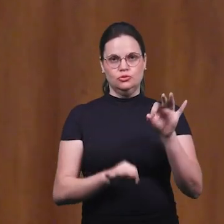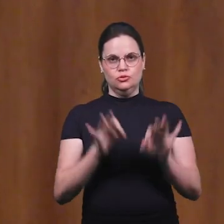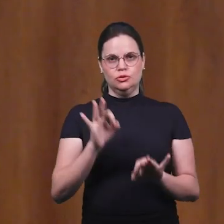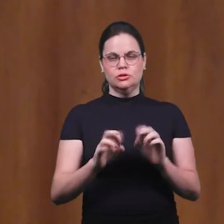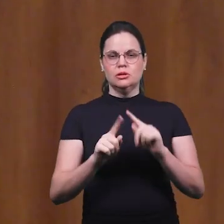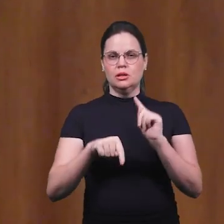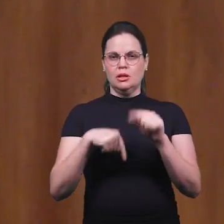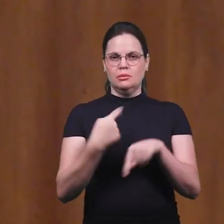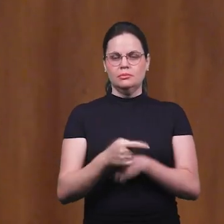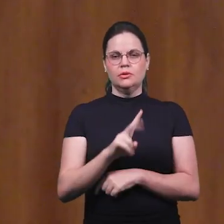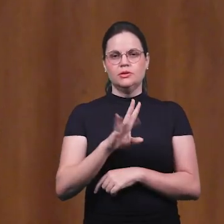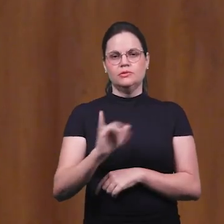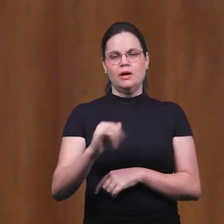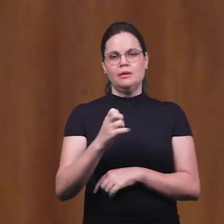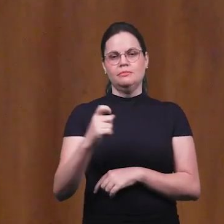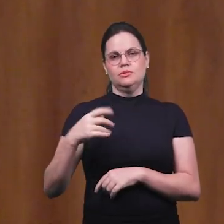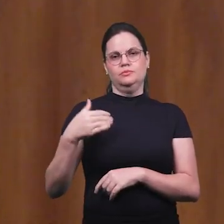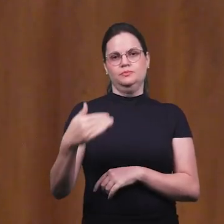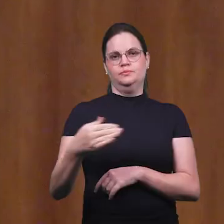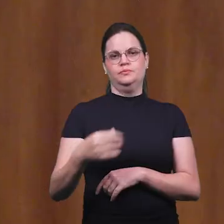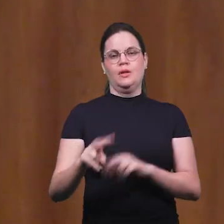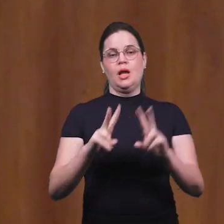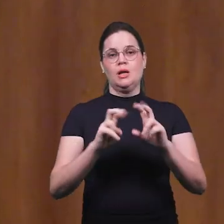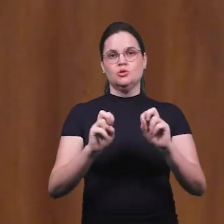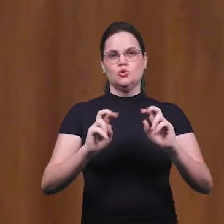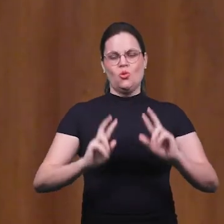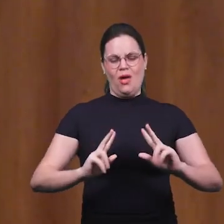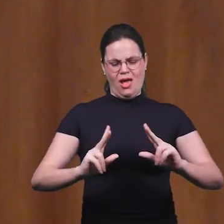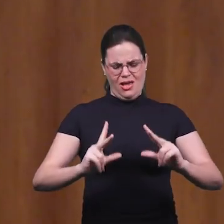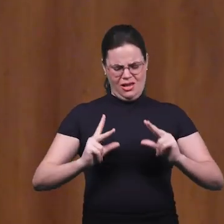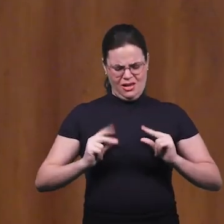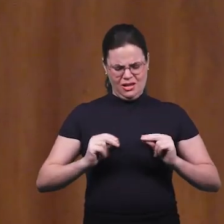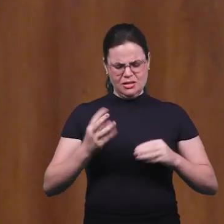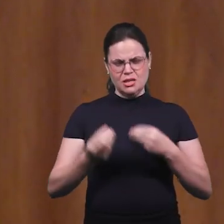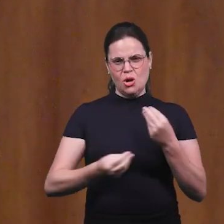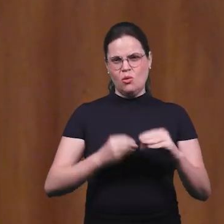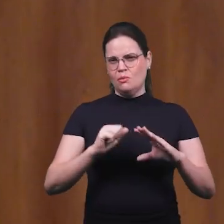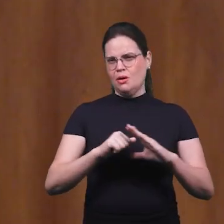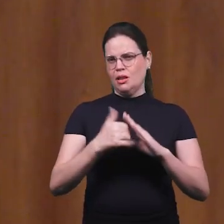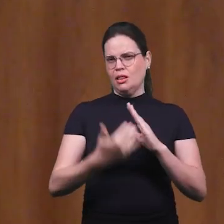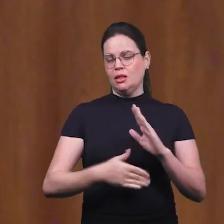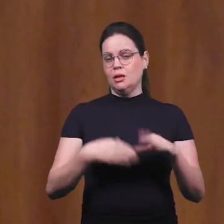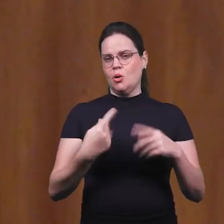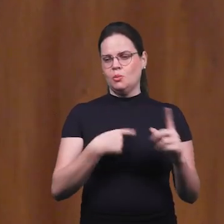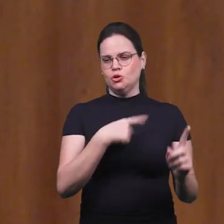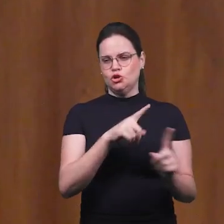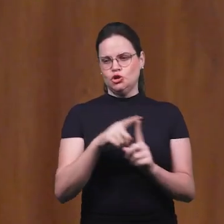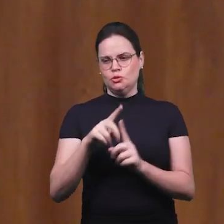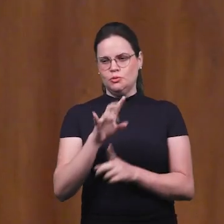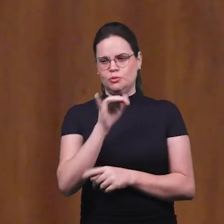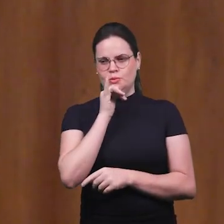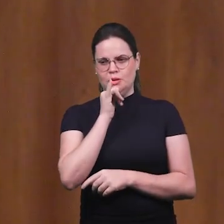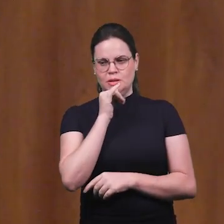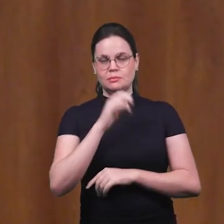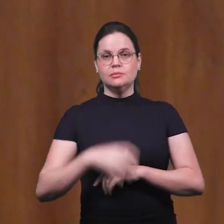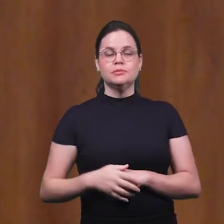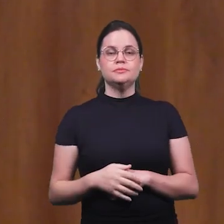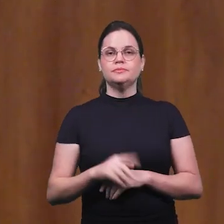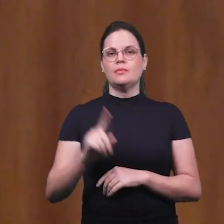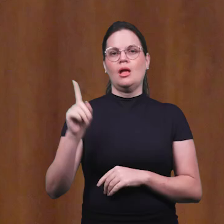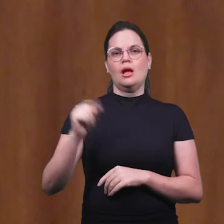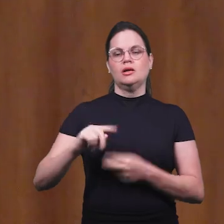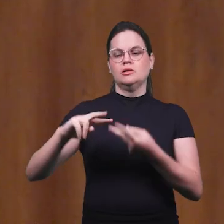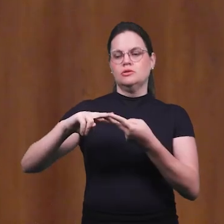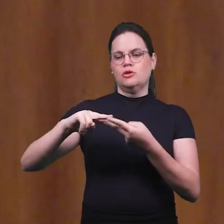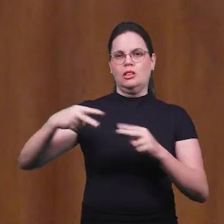episódios que vai tratar a respeito da transmissão da herança, mas sobre outros aspectos, como, por exemplo, a transmissão da herança